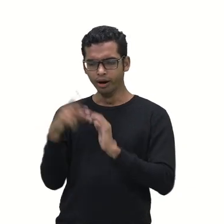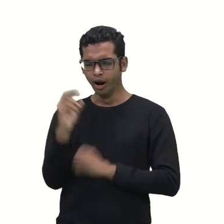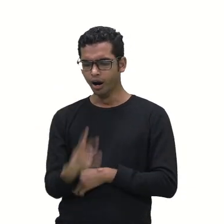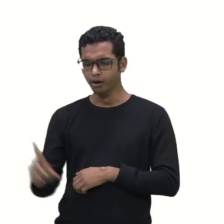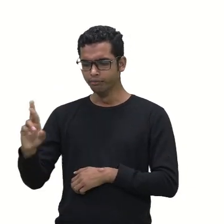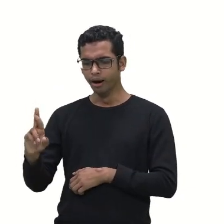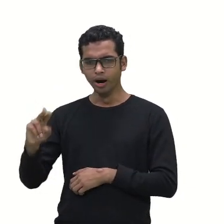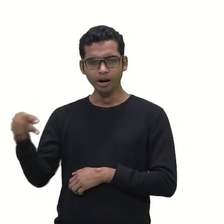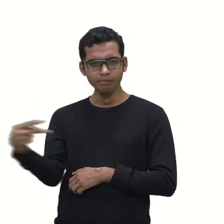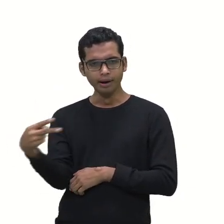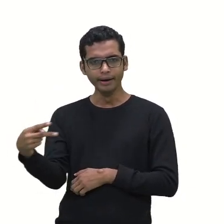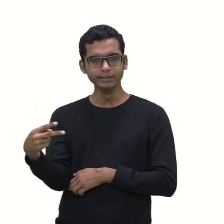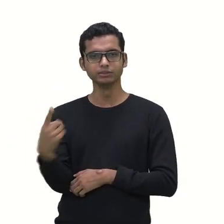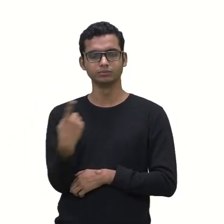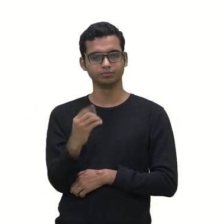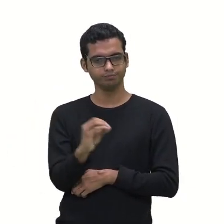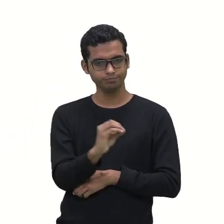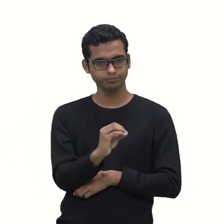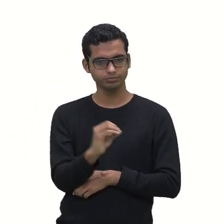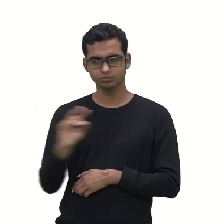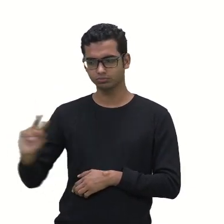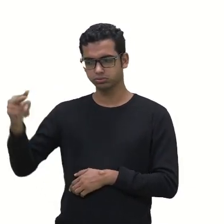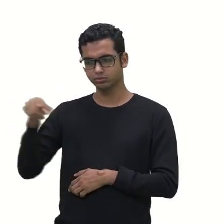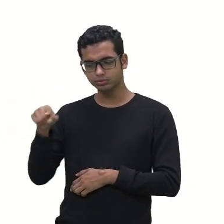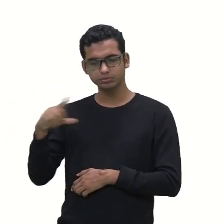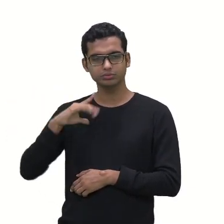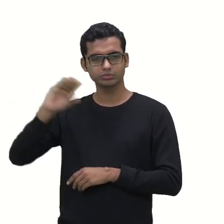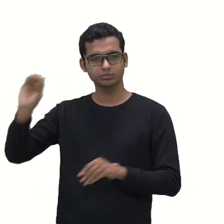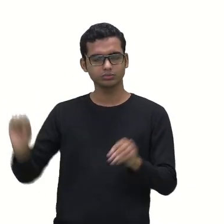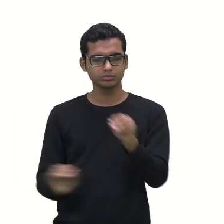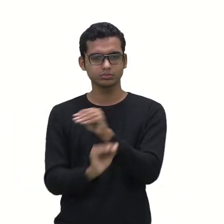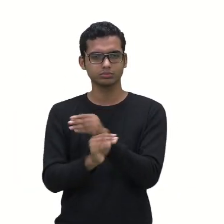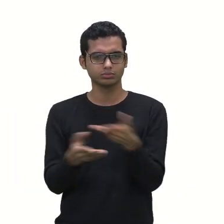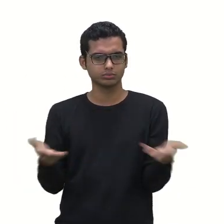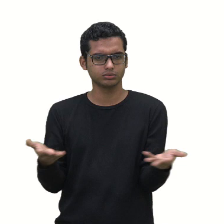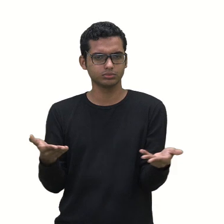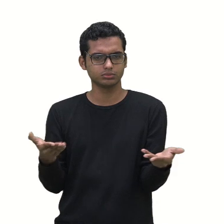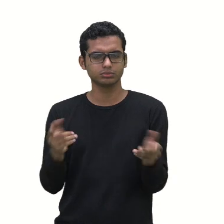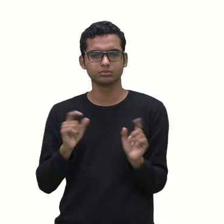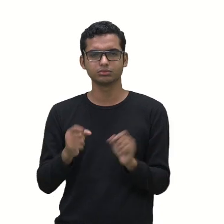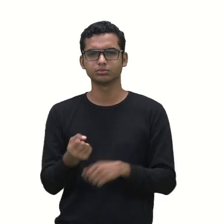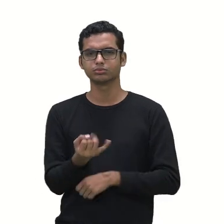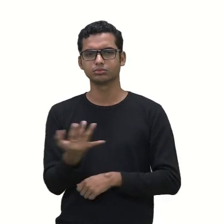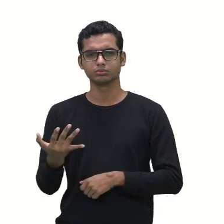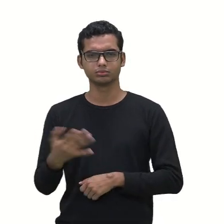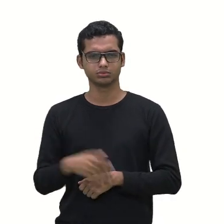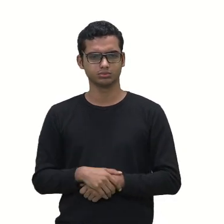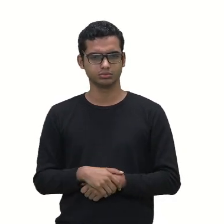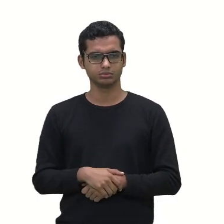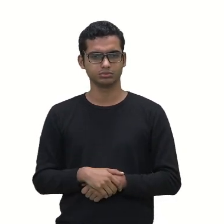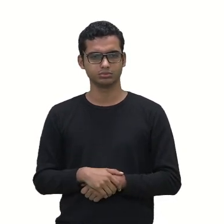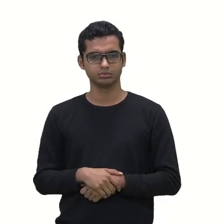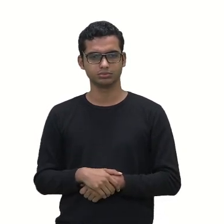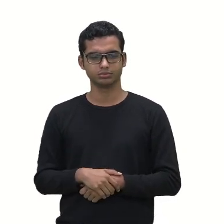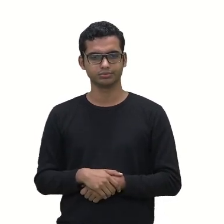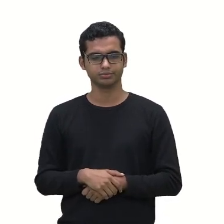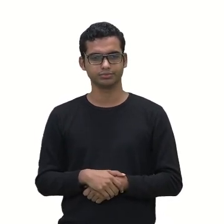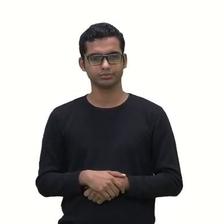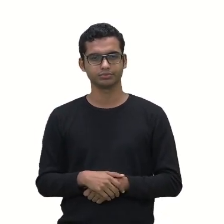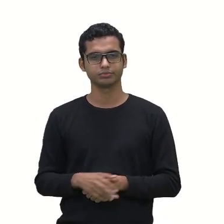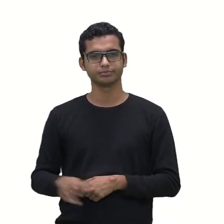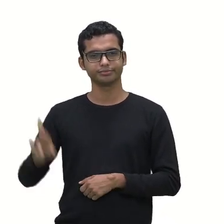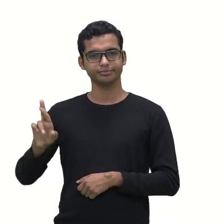vai com a operação inversa. E qual é a operação inversa da potenciação? É a radiciação, ó.